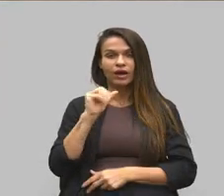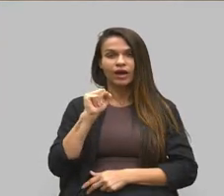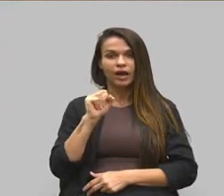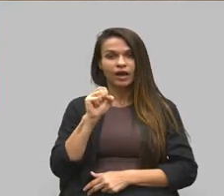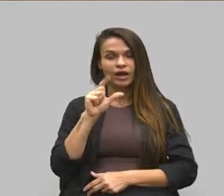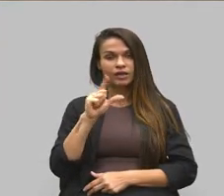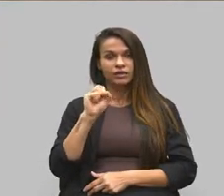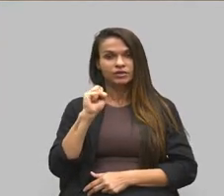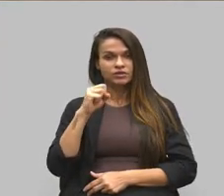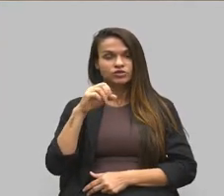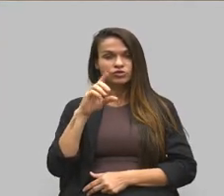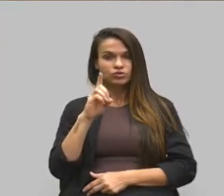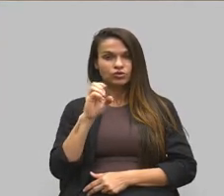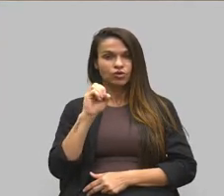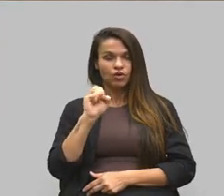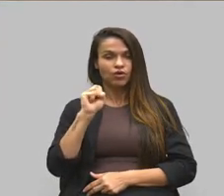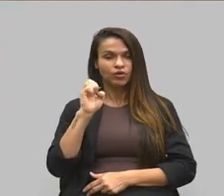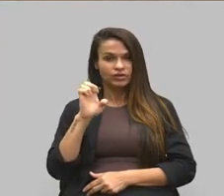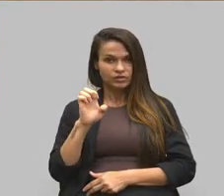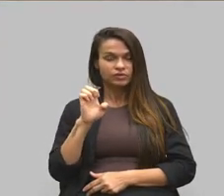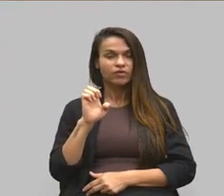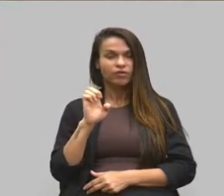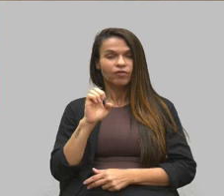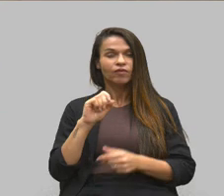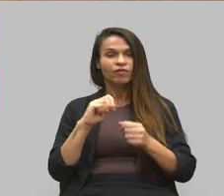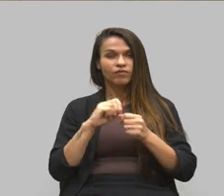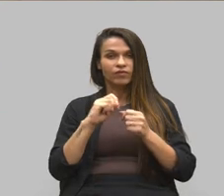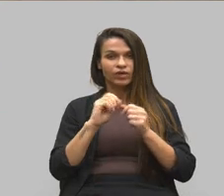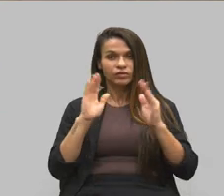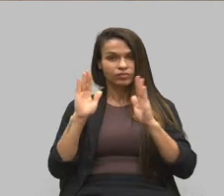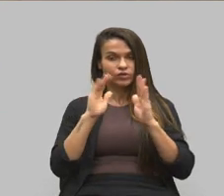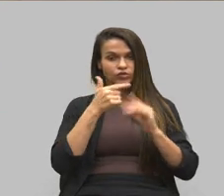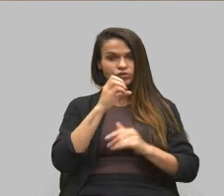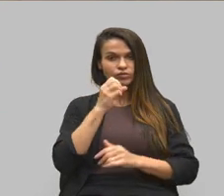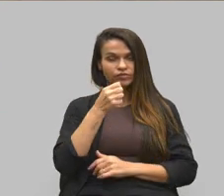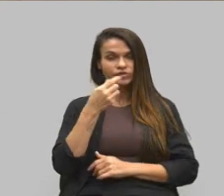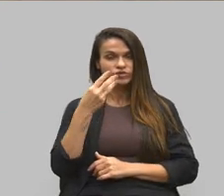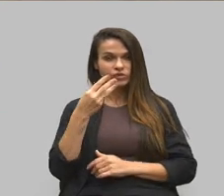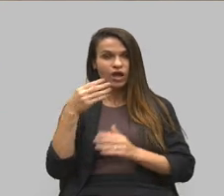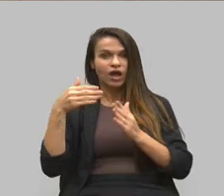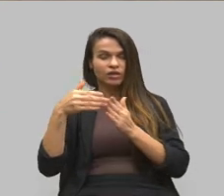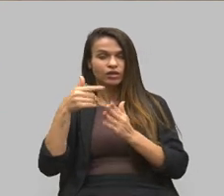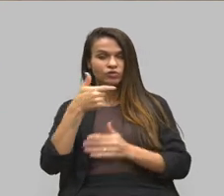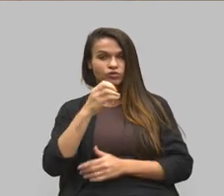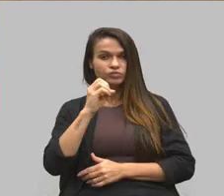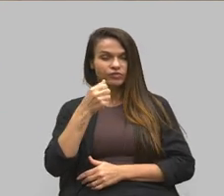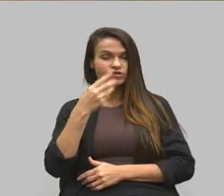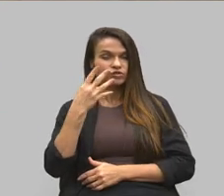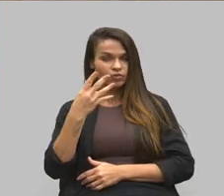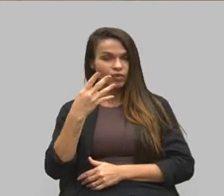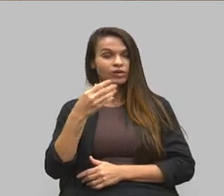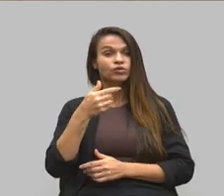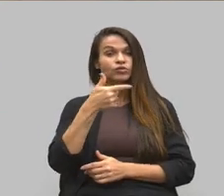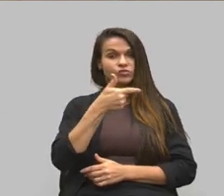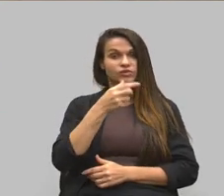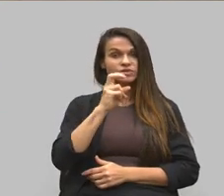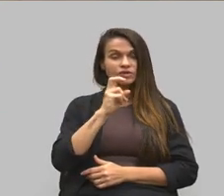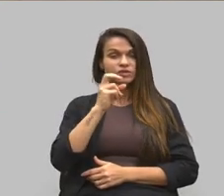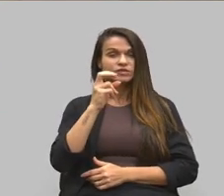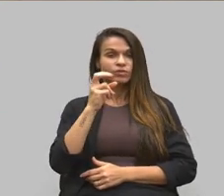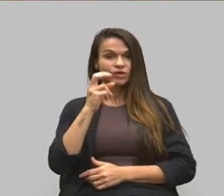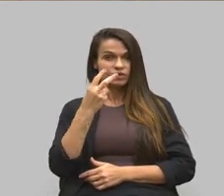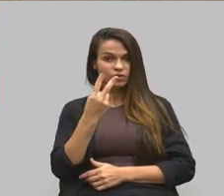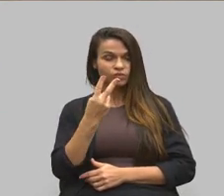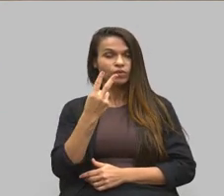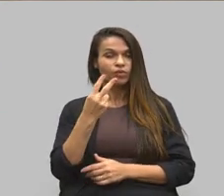cística foram realizad do período de julho de 2023 a junho de 2024 252 atendimentos